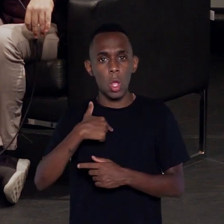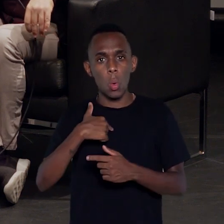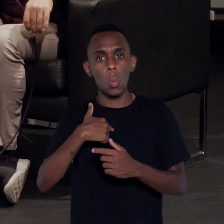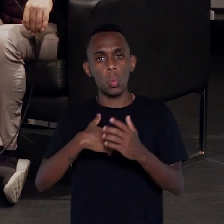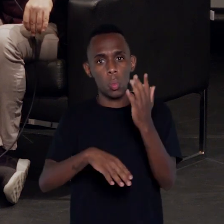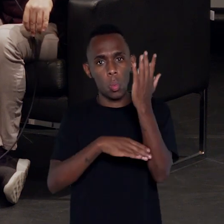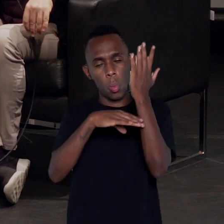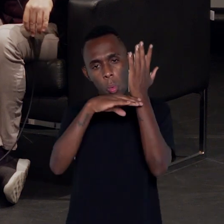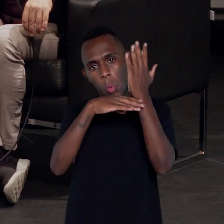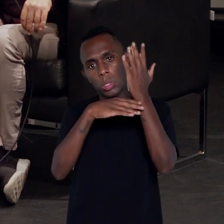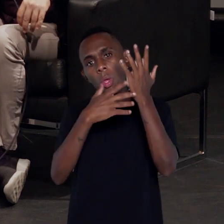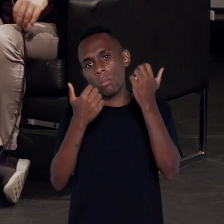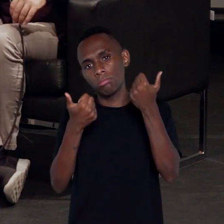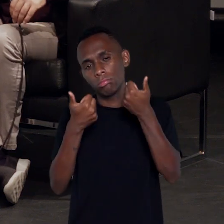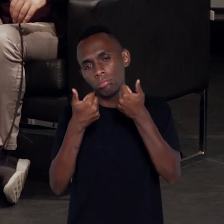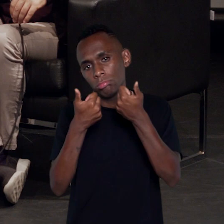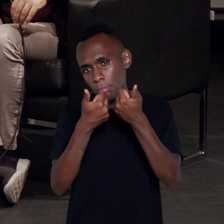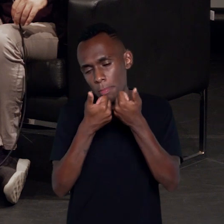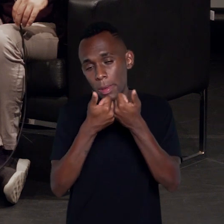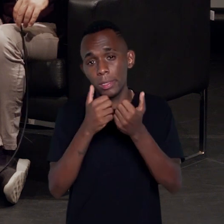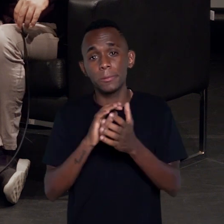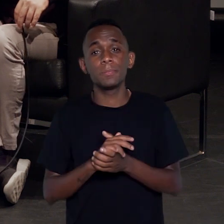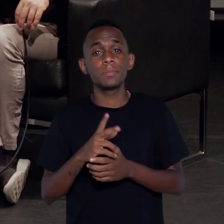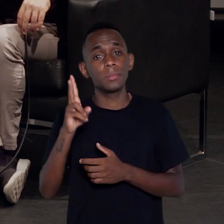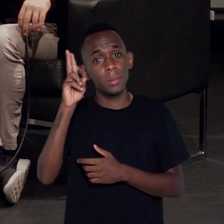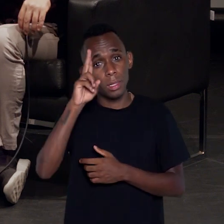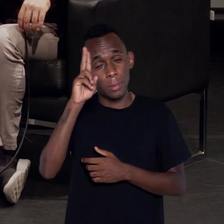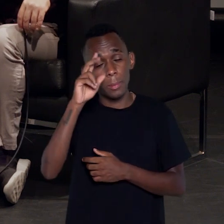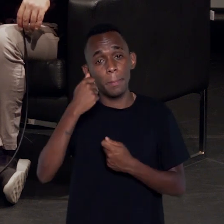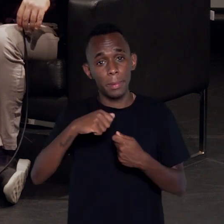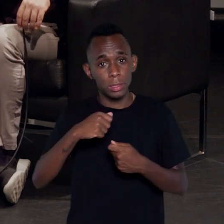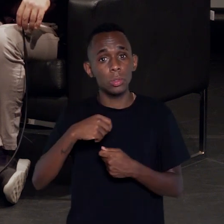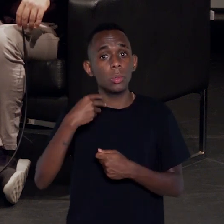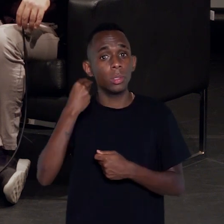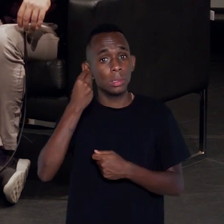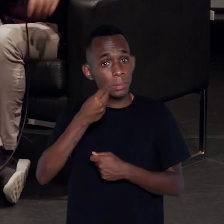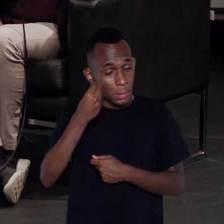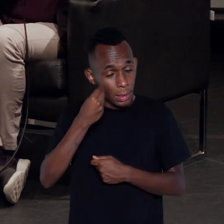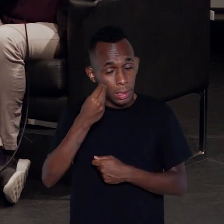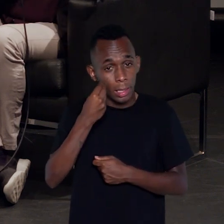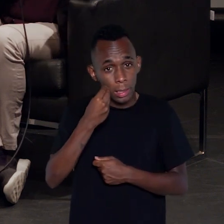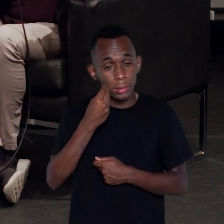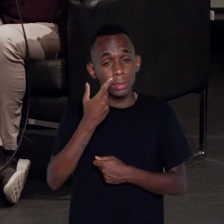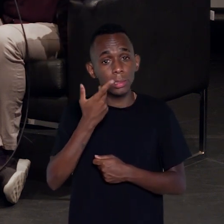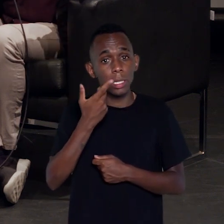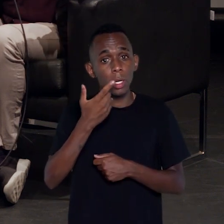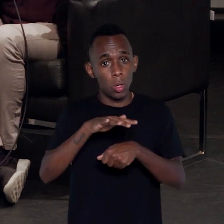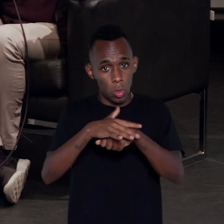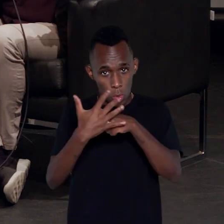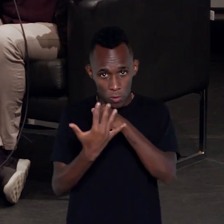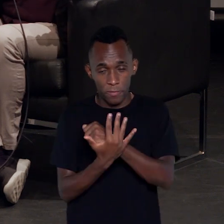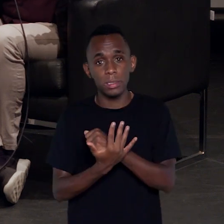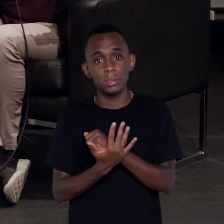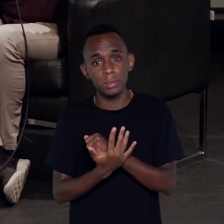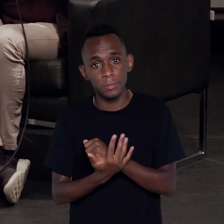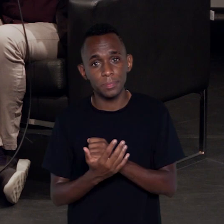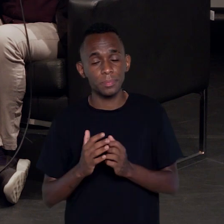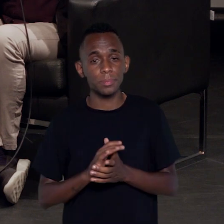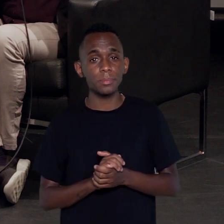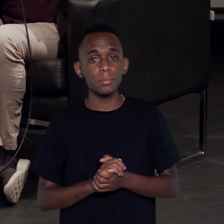perto, e aí eu lembrava andando com ele, porque a gente teve que fazer o teste, né, para vir, o teste Covid, para poder estar